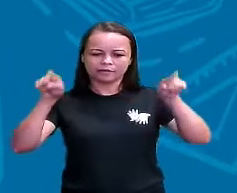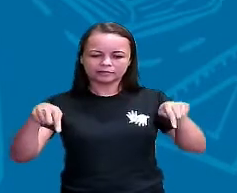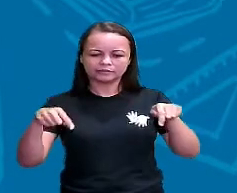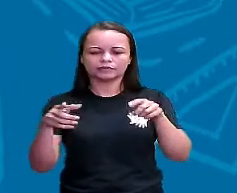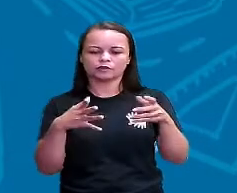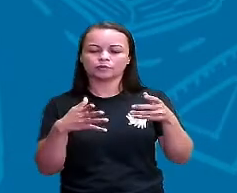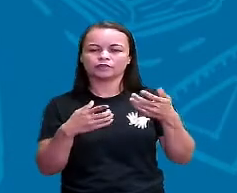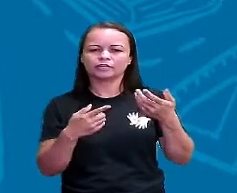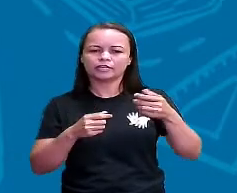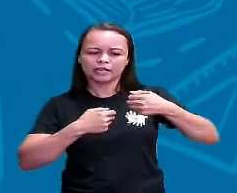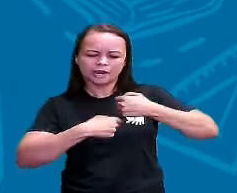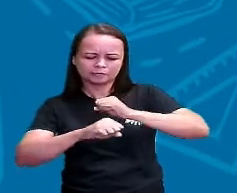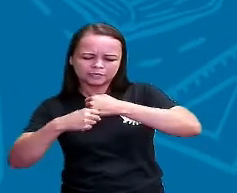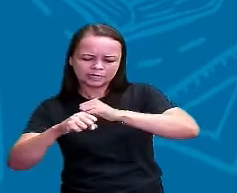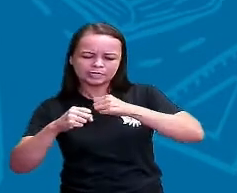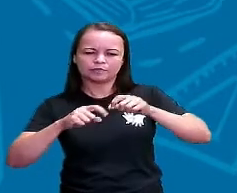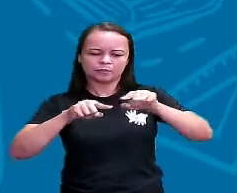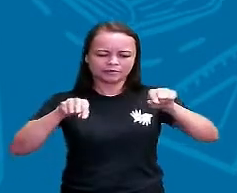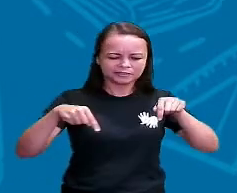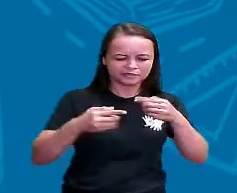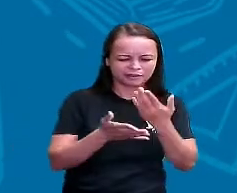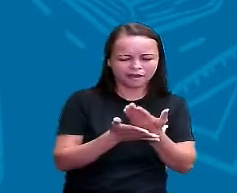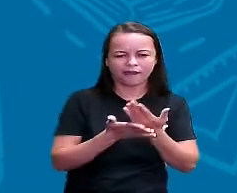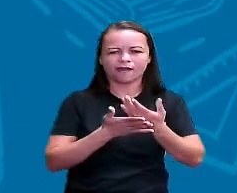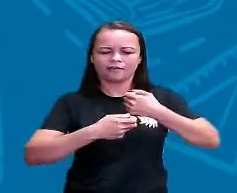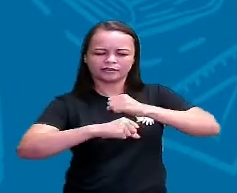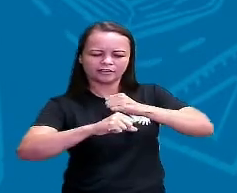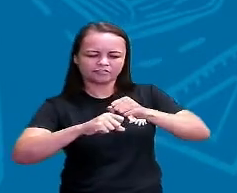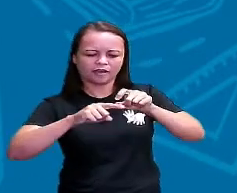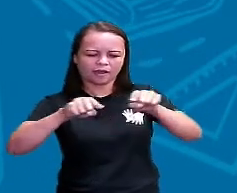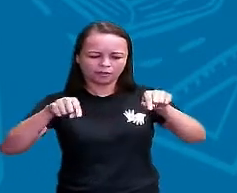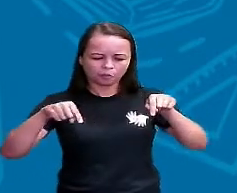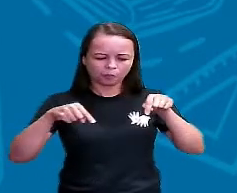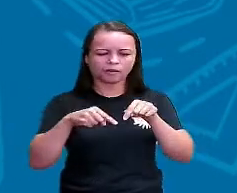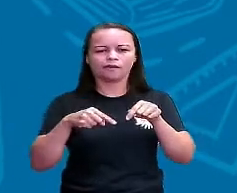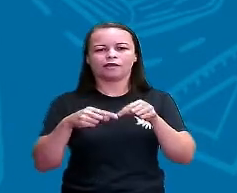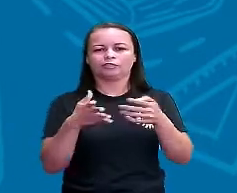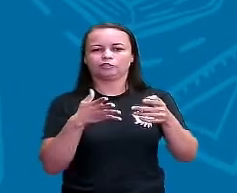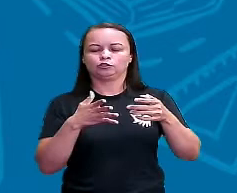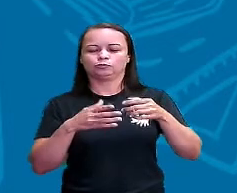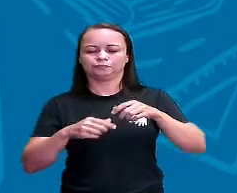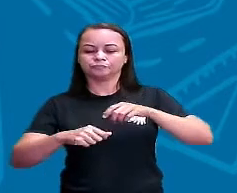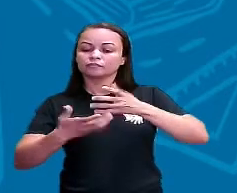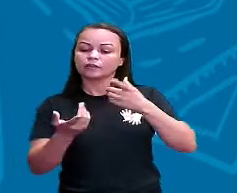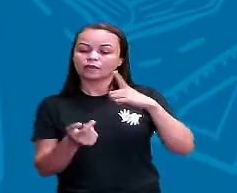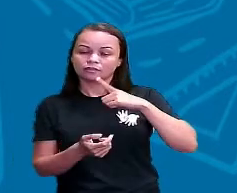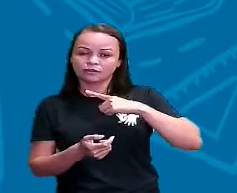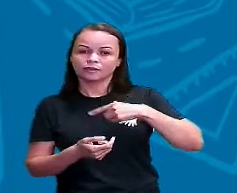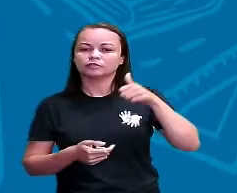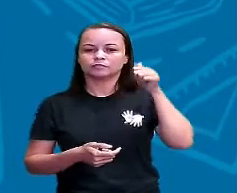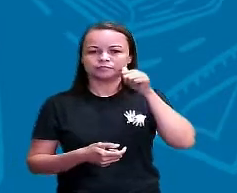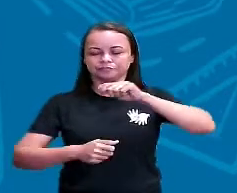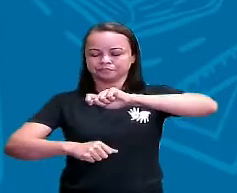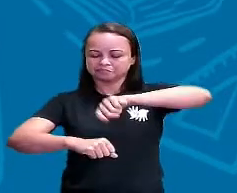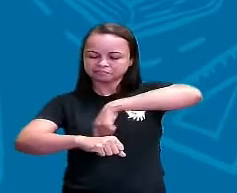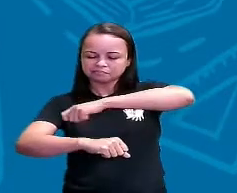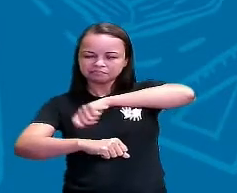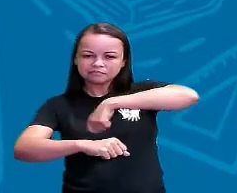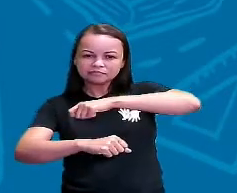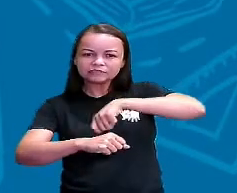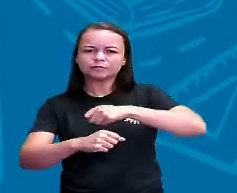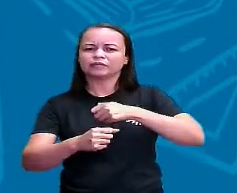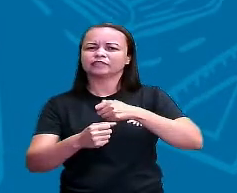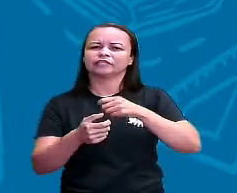receber, que limpam o banheiro da escola, que varrem o pátio, certo? Temos a merendeira, as merendeiras, né? Que